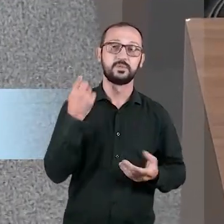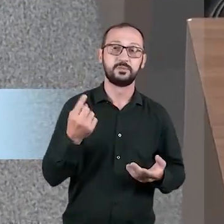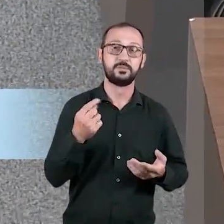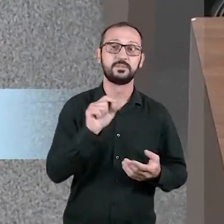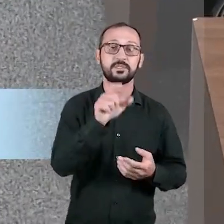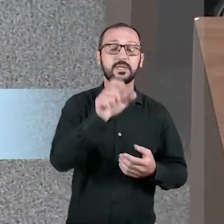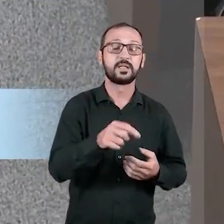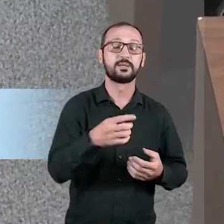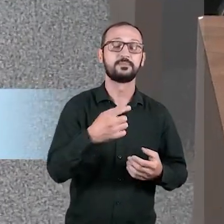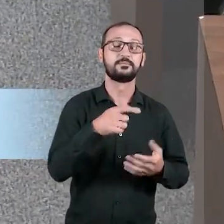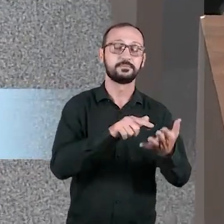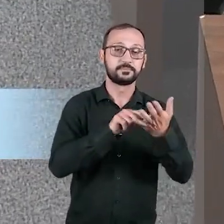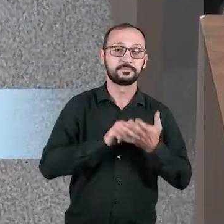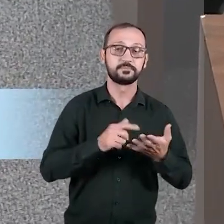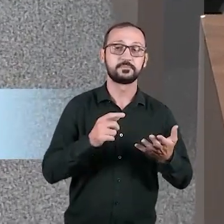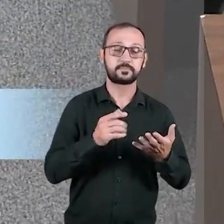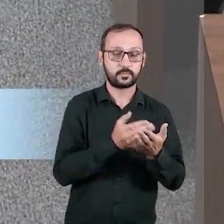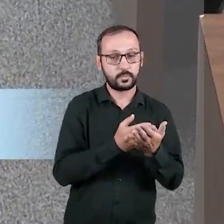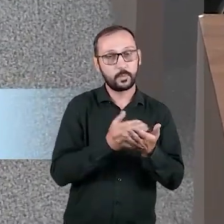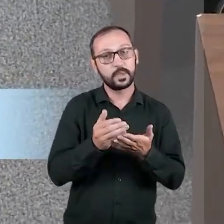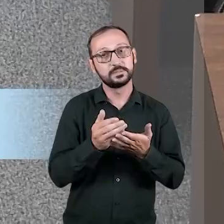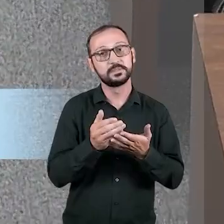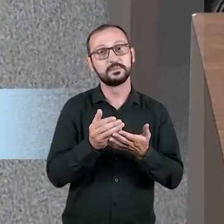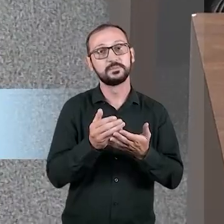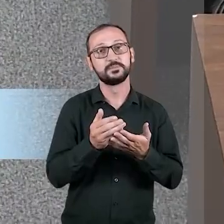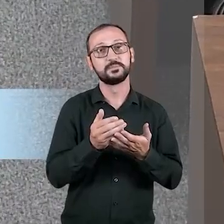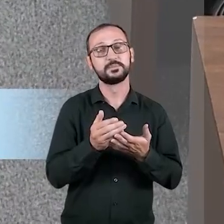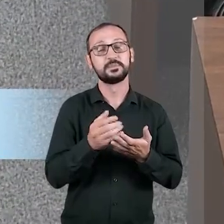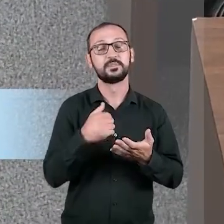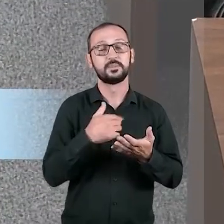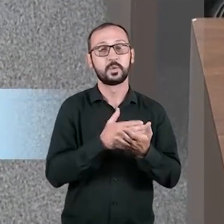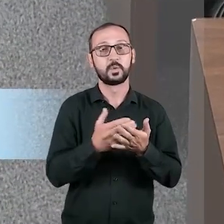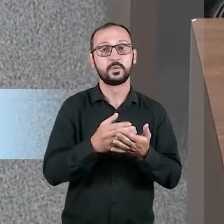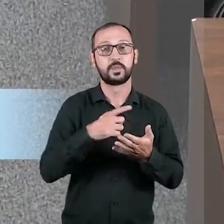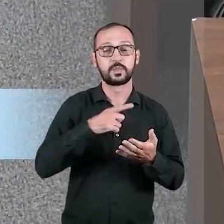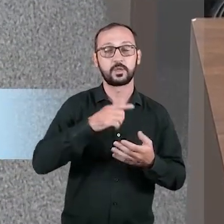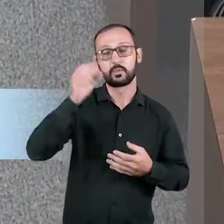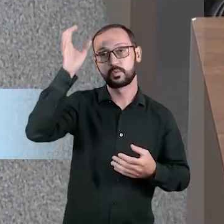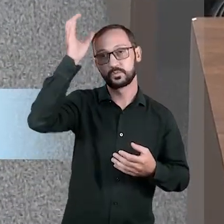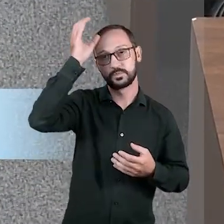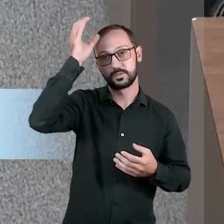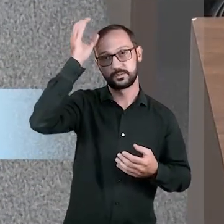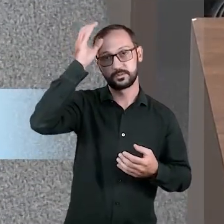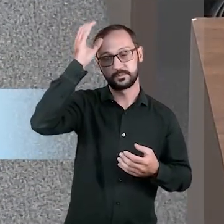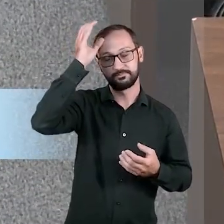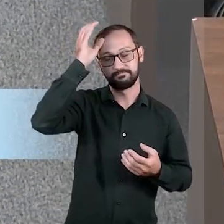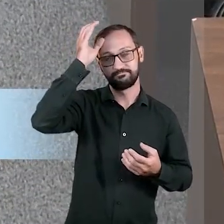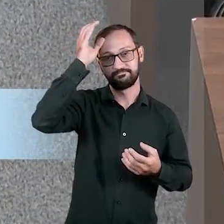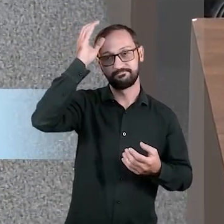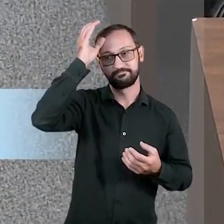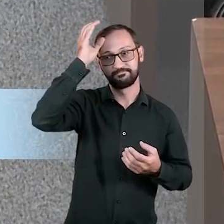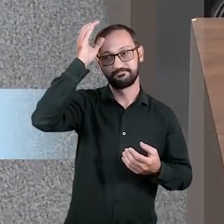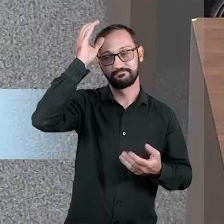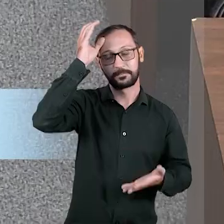Então, eu tenho que entender o que ela representa para mim, e a partir disso, eu, tendo consciência, eu tenho